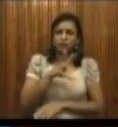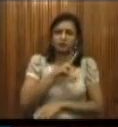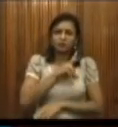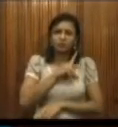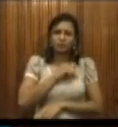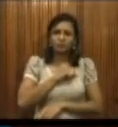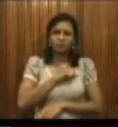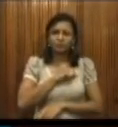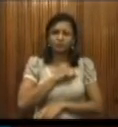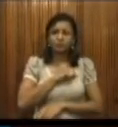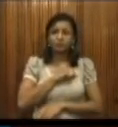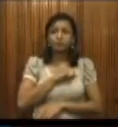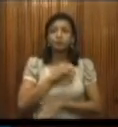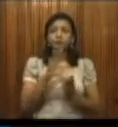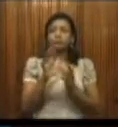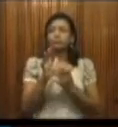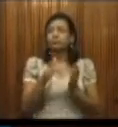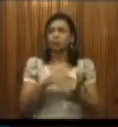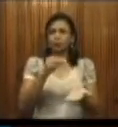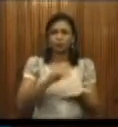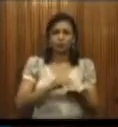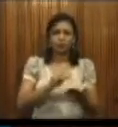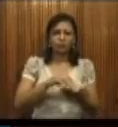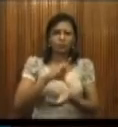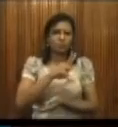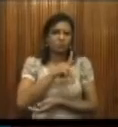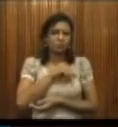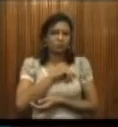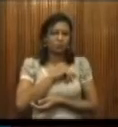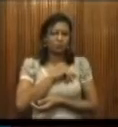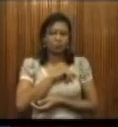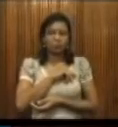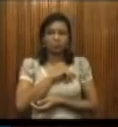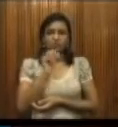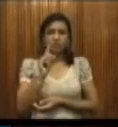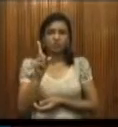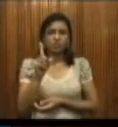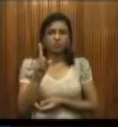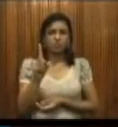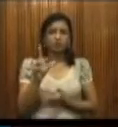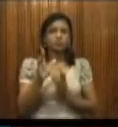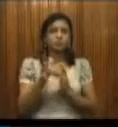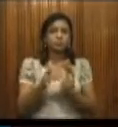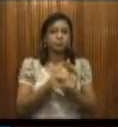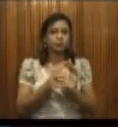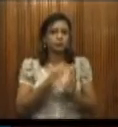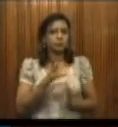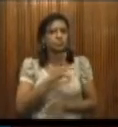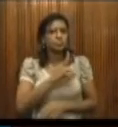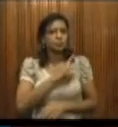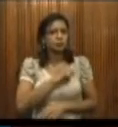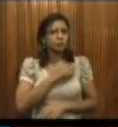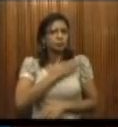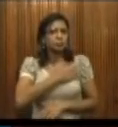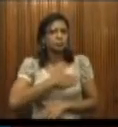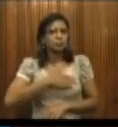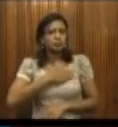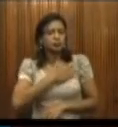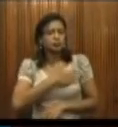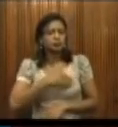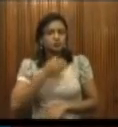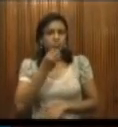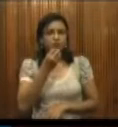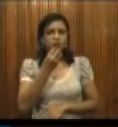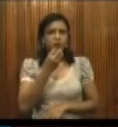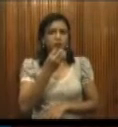com aquele homem. Não foi porque ele não simpatizou com aquele homem, não foi porque Jesus quisesse ser ríspido. Quando ele diz, por que me chamas